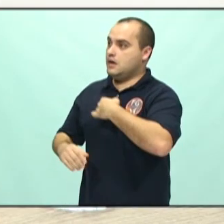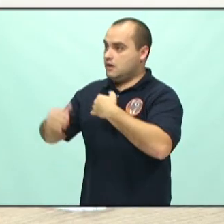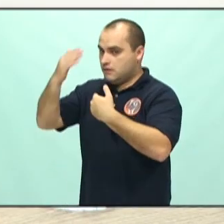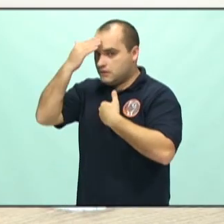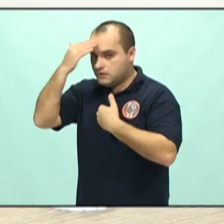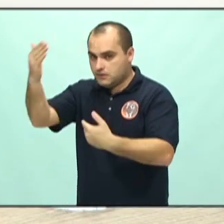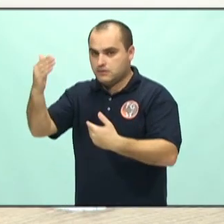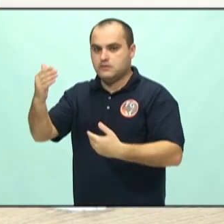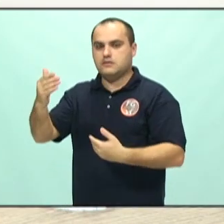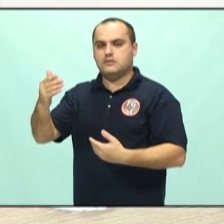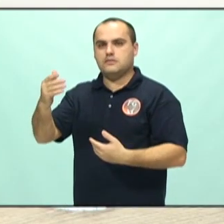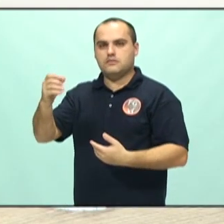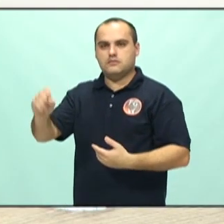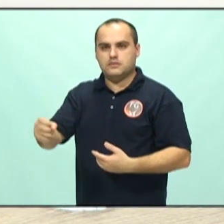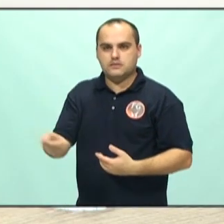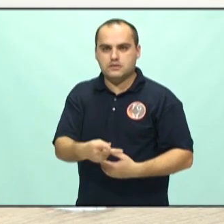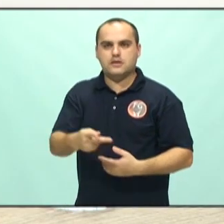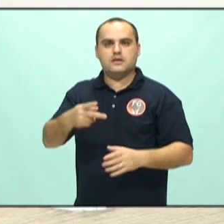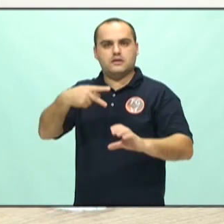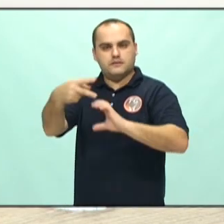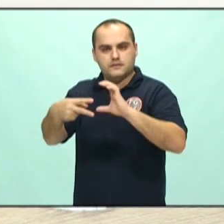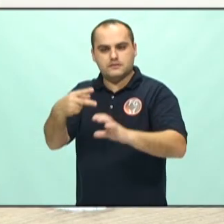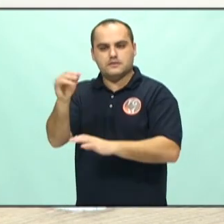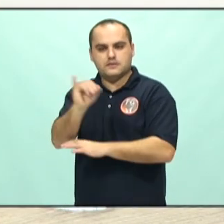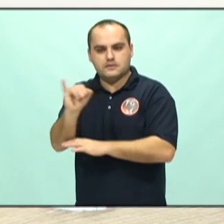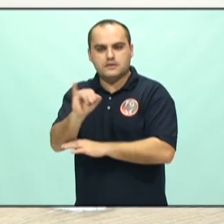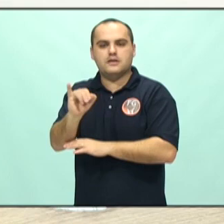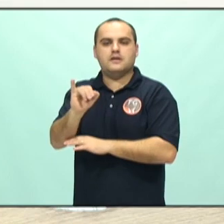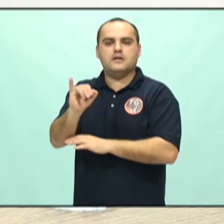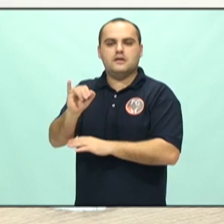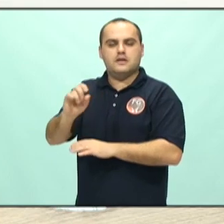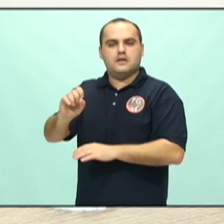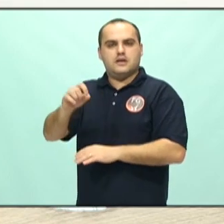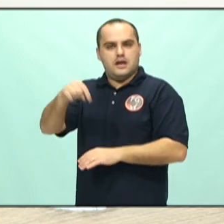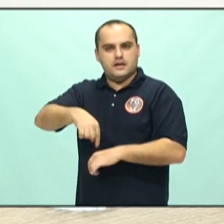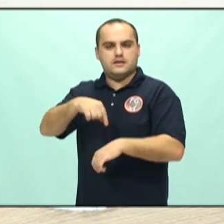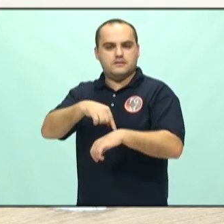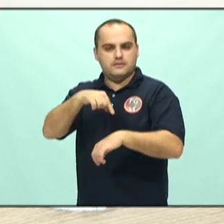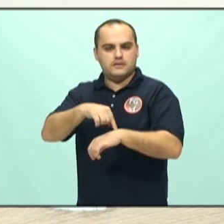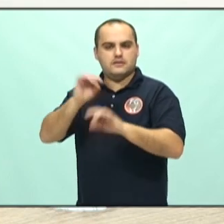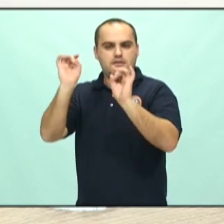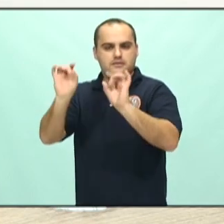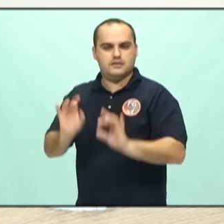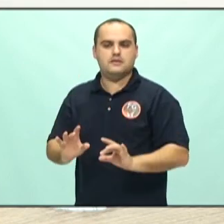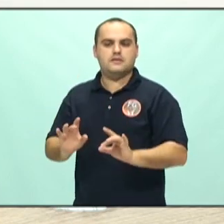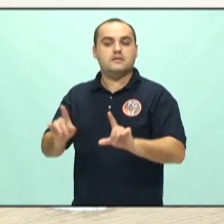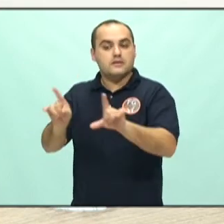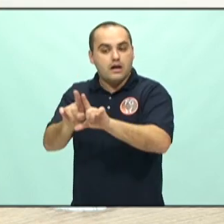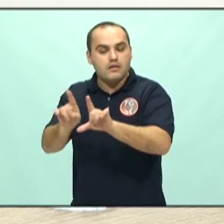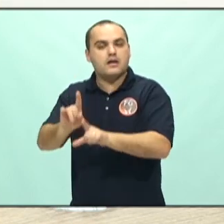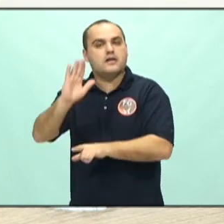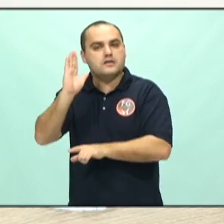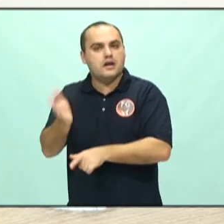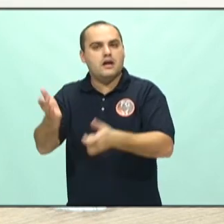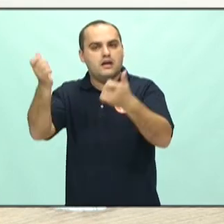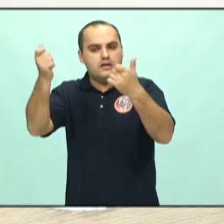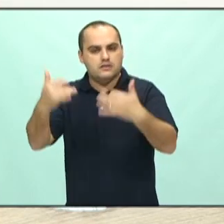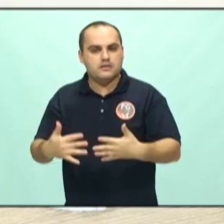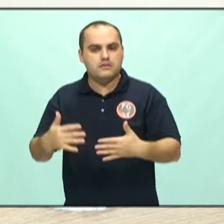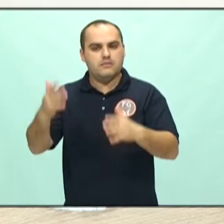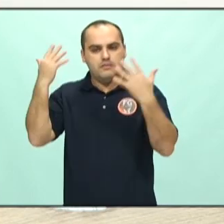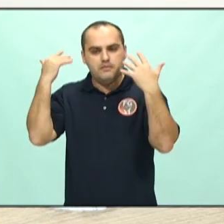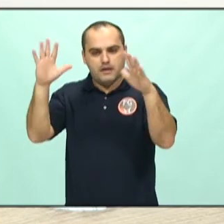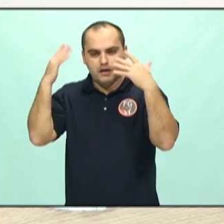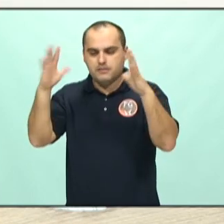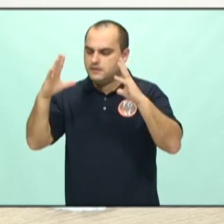pela oportunidade, obrigado à Câmara de Vereadores de Itajaí por estar oportunizando esse momento, né? E também já antecipo aí os nossos parabéns a